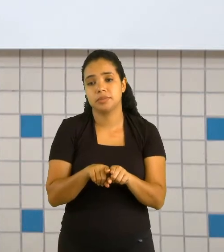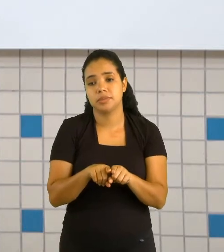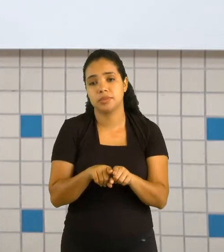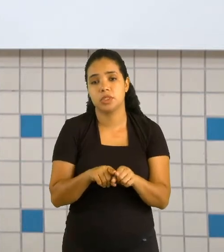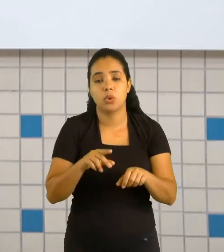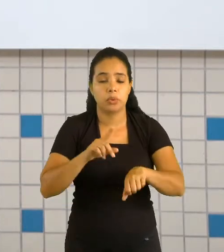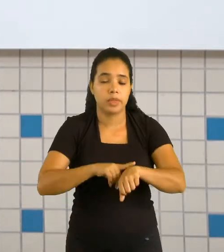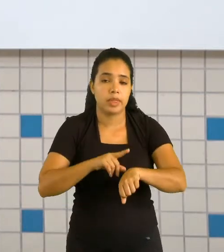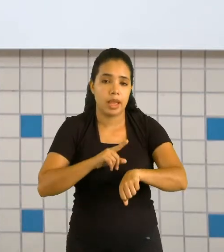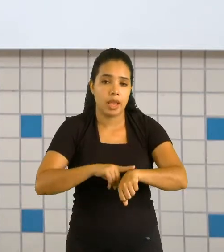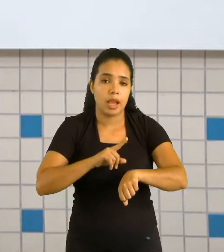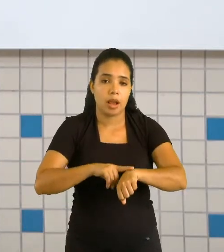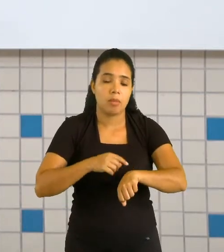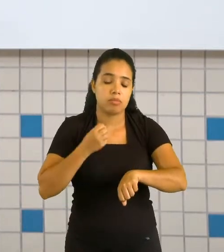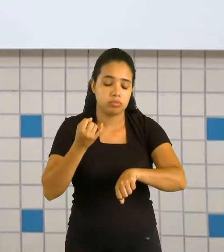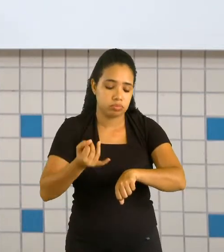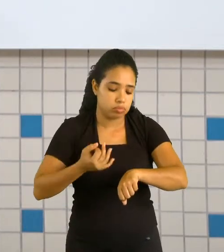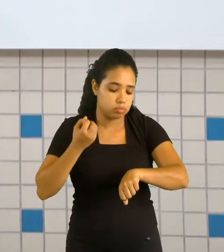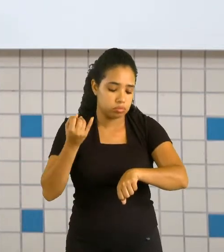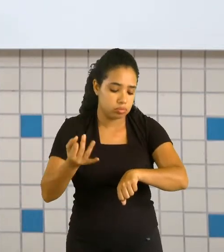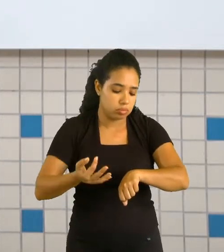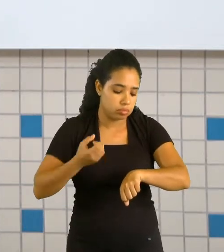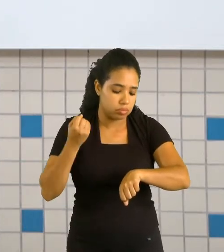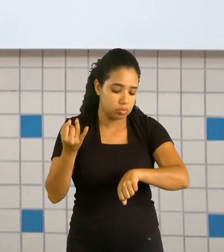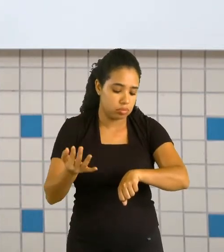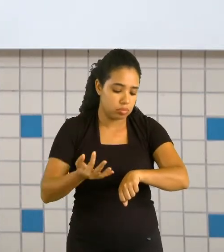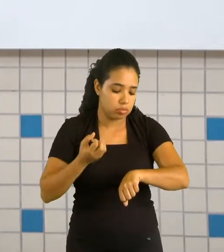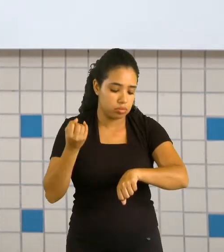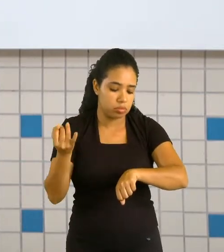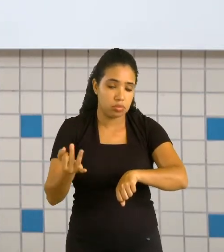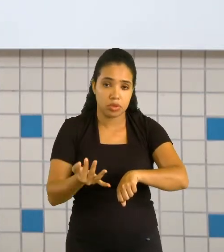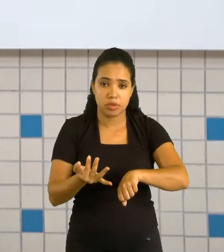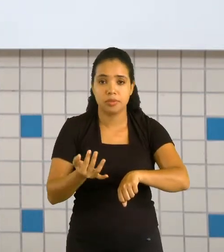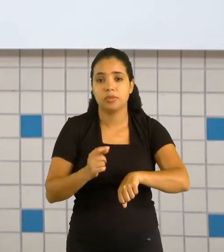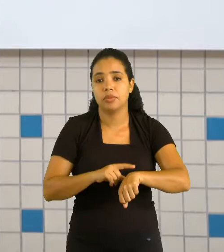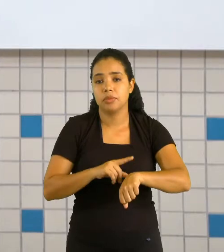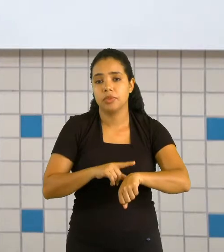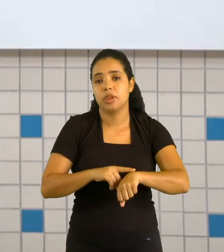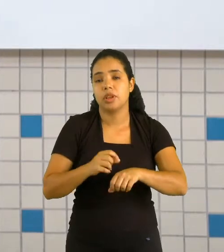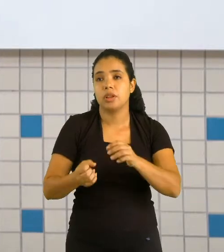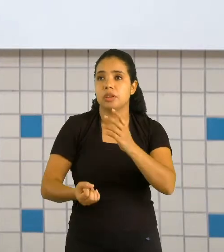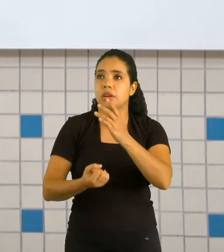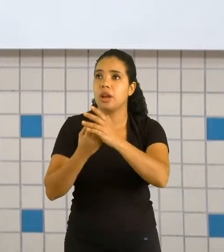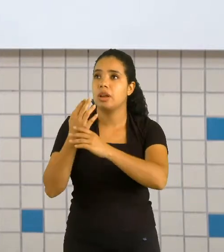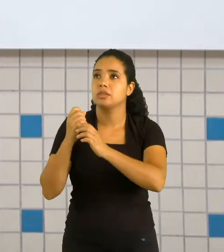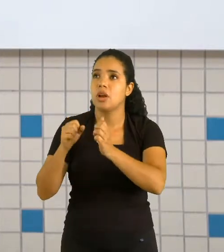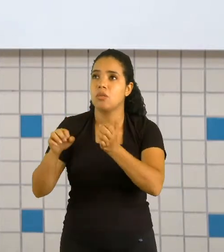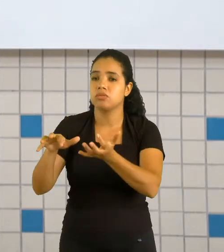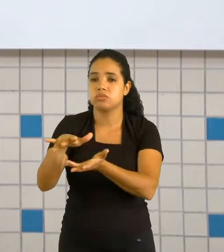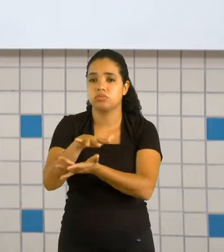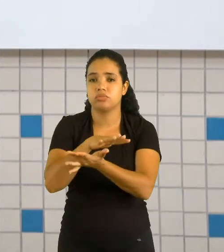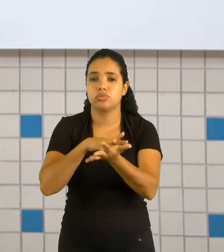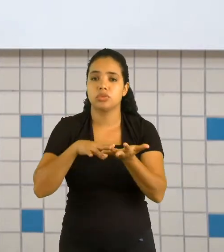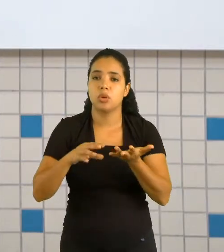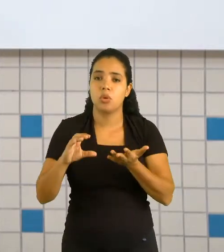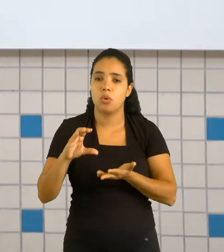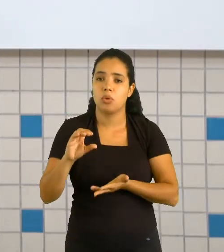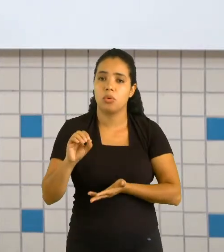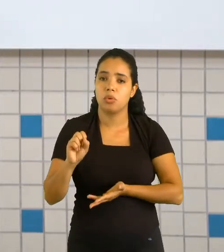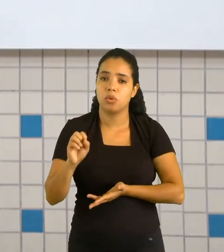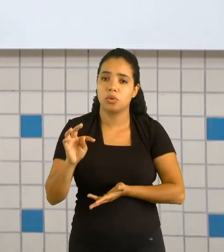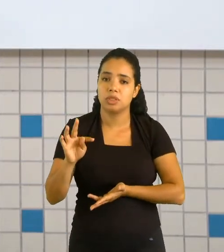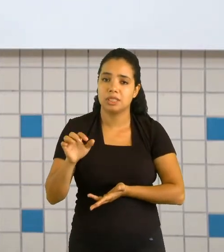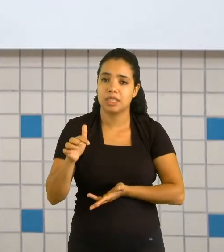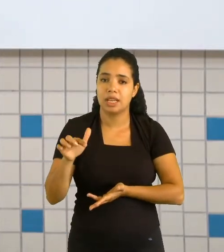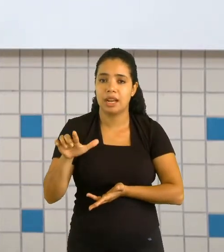tempo sem ter mesmo um calendário. Com o surgimento de uma constelação, sabia-se qual época do ano que se estava.